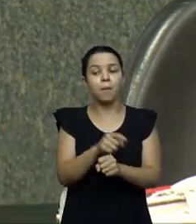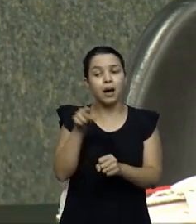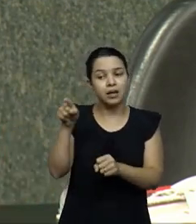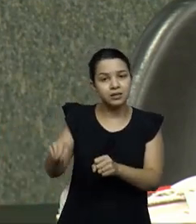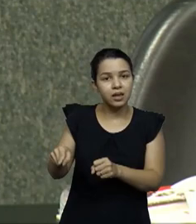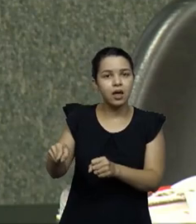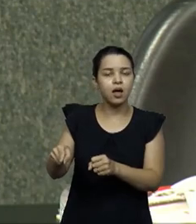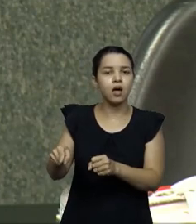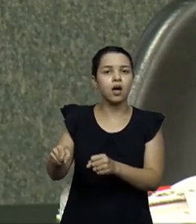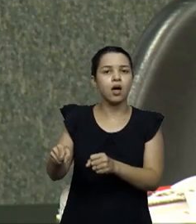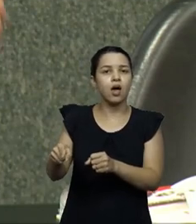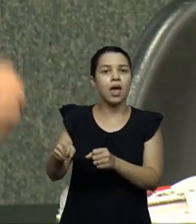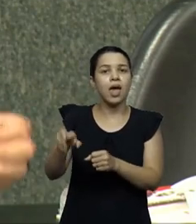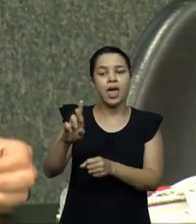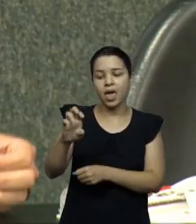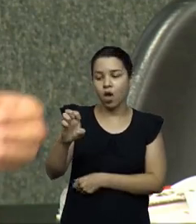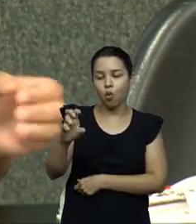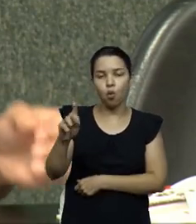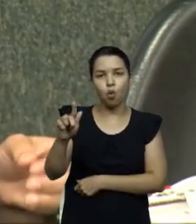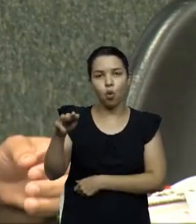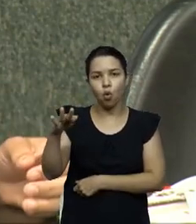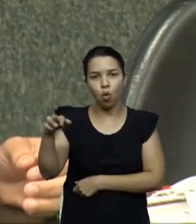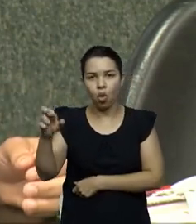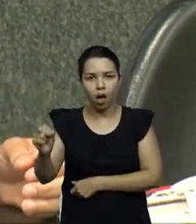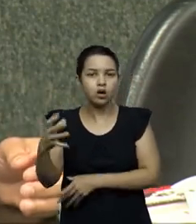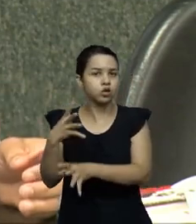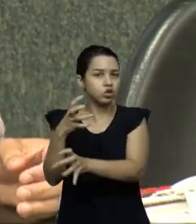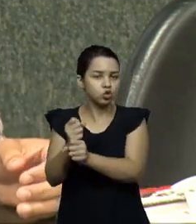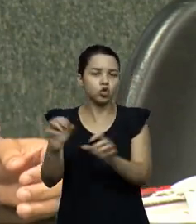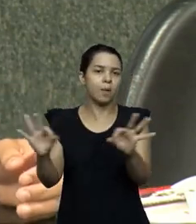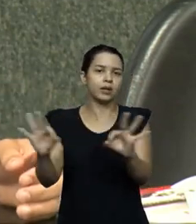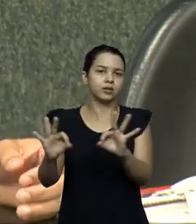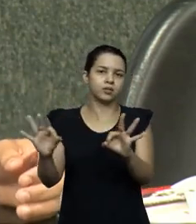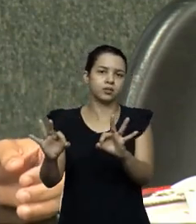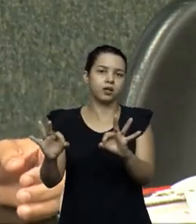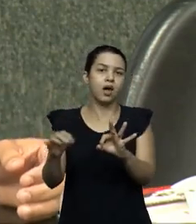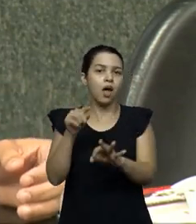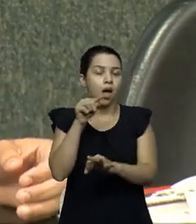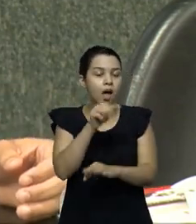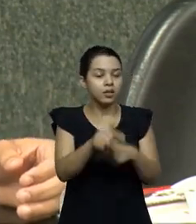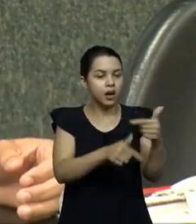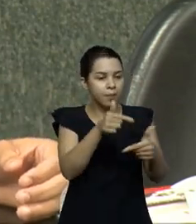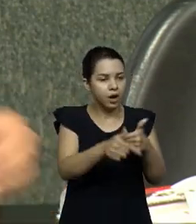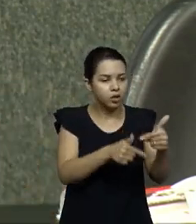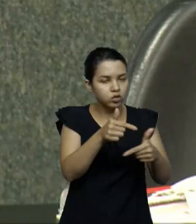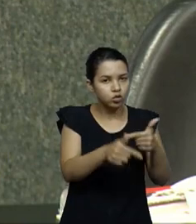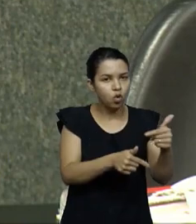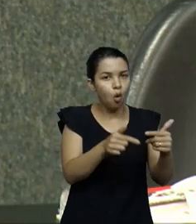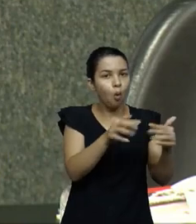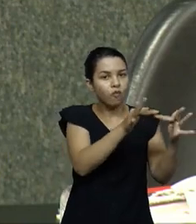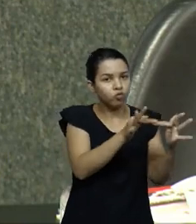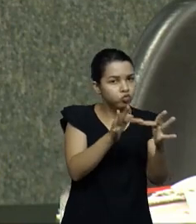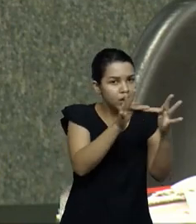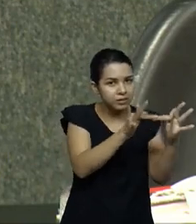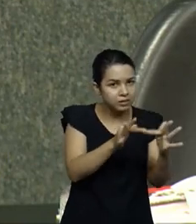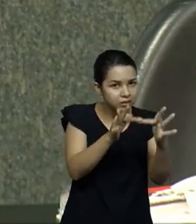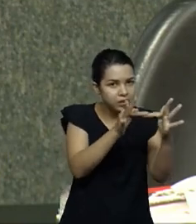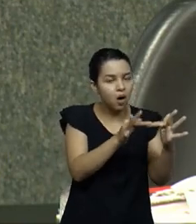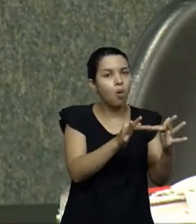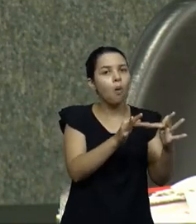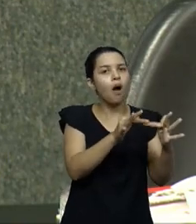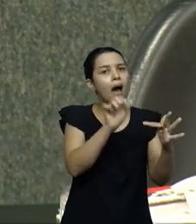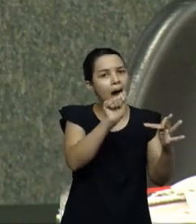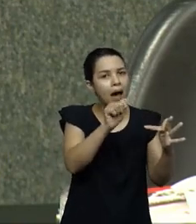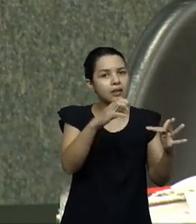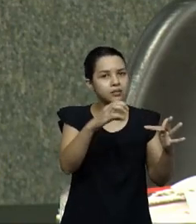não é possível trabalhadores que atuam na Fundação Catarinense de Educação Especial que são também a certeza